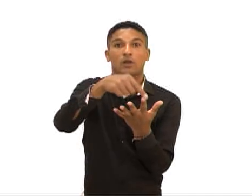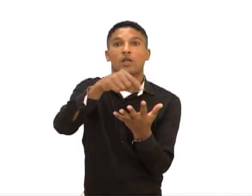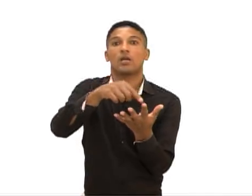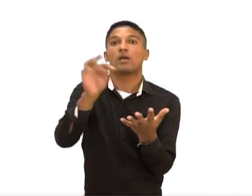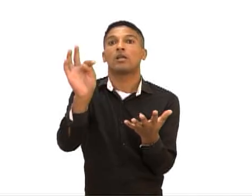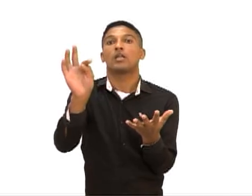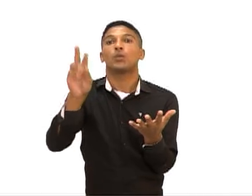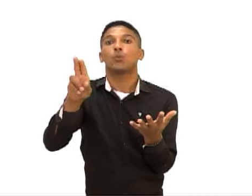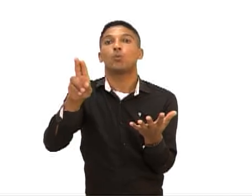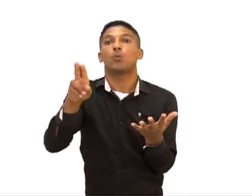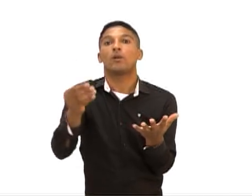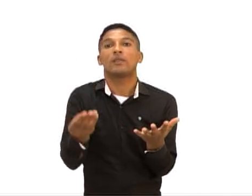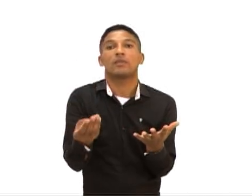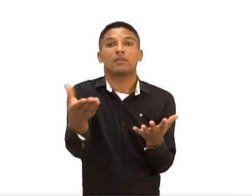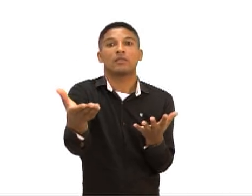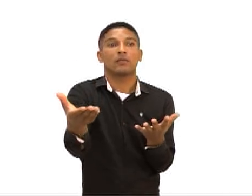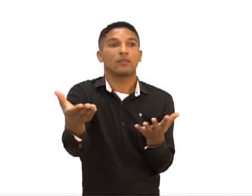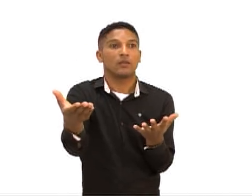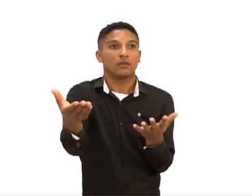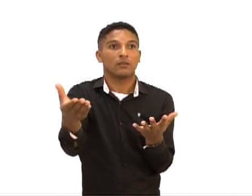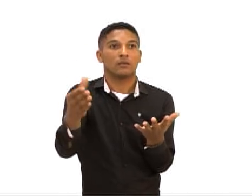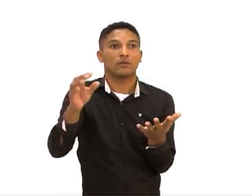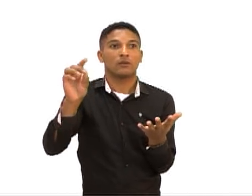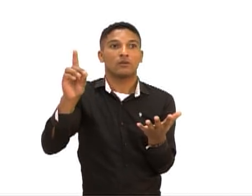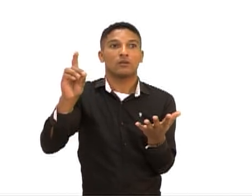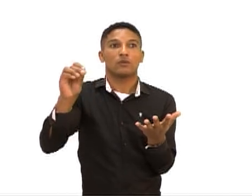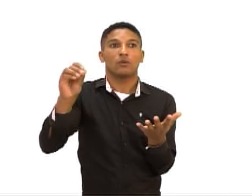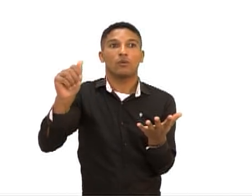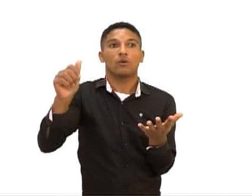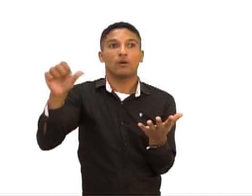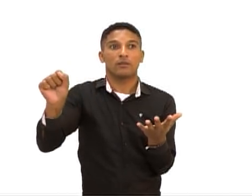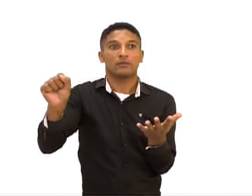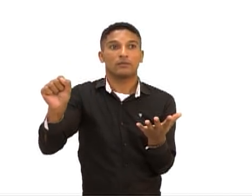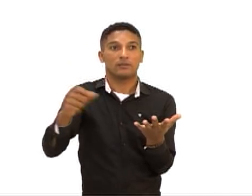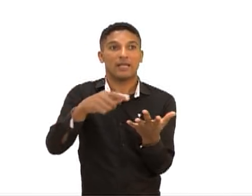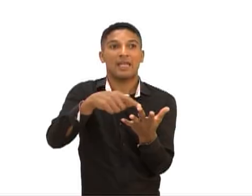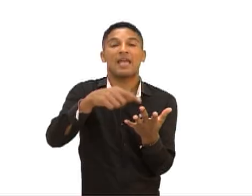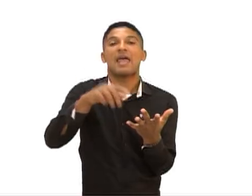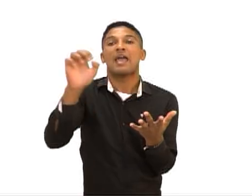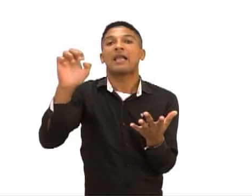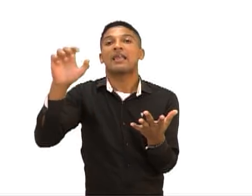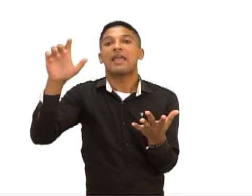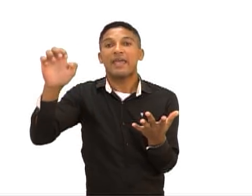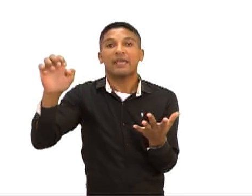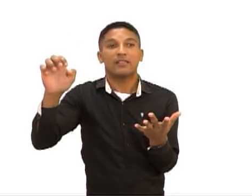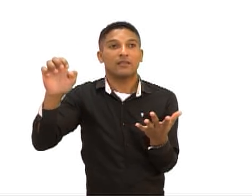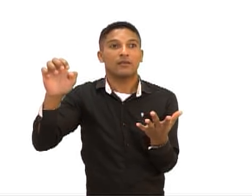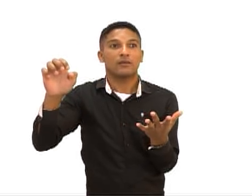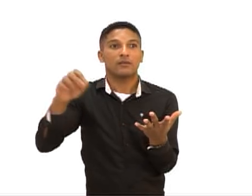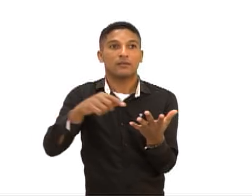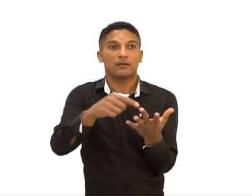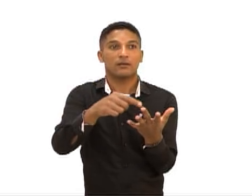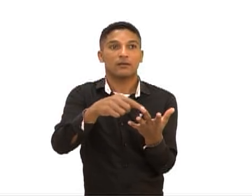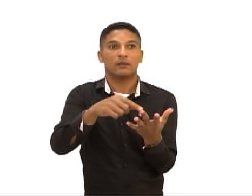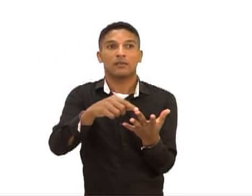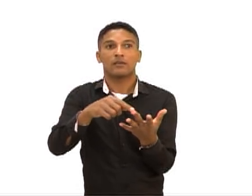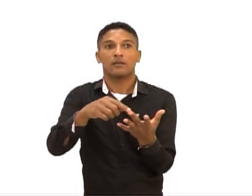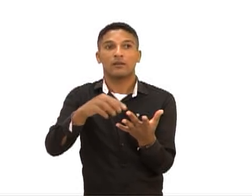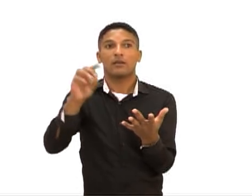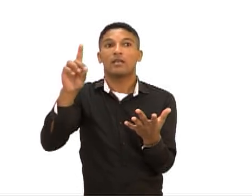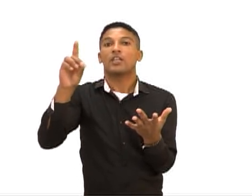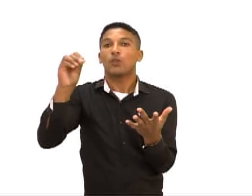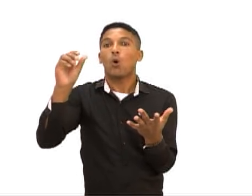modo subjuntivo, então ficou doe, ele. A primeira do plural, doemos nós. E segunda do plural do